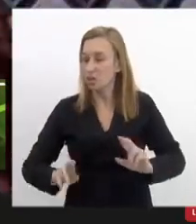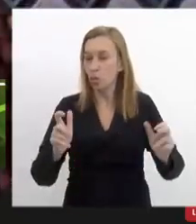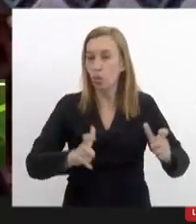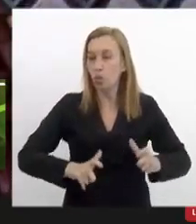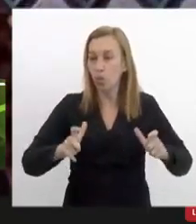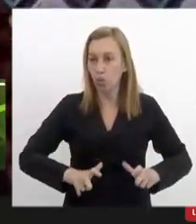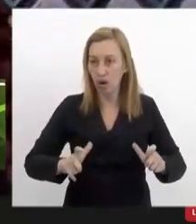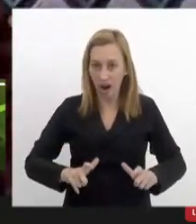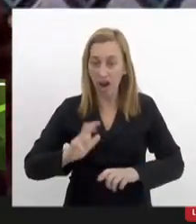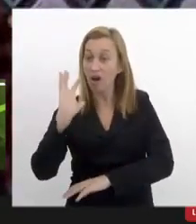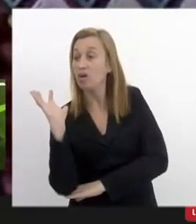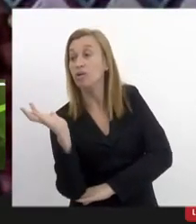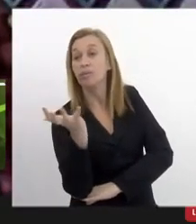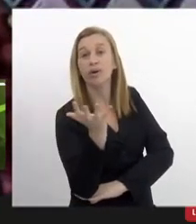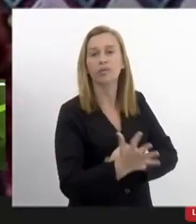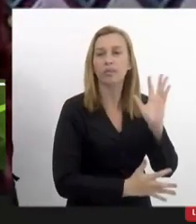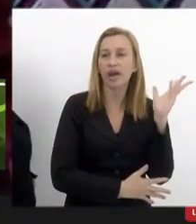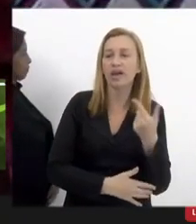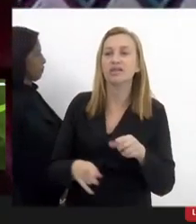meio ambiente, né? Não,